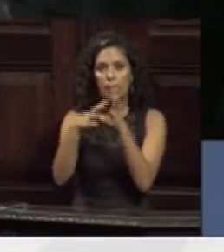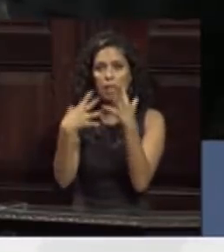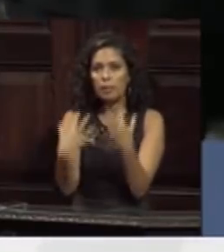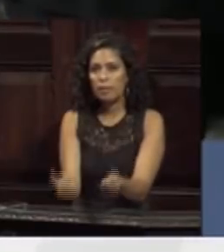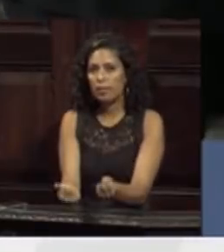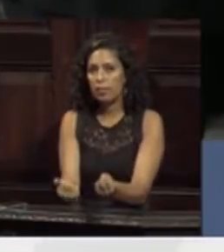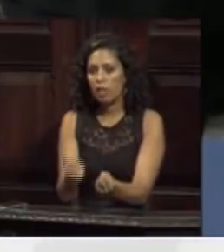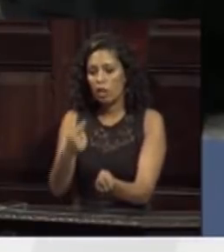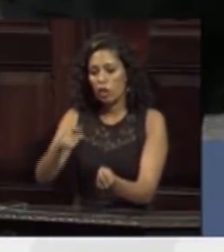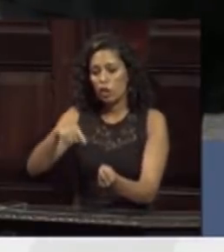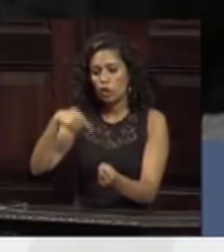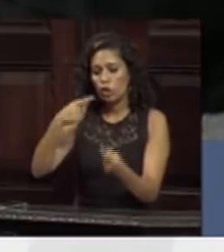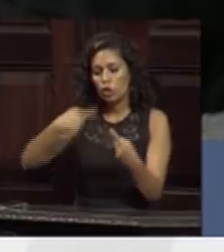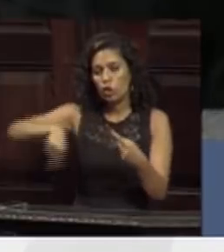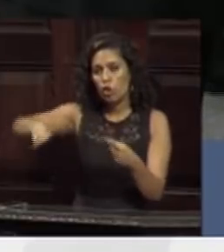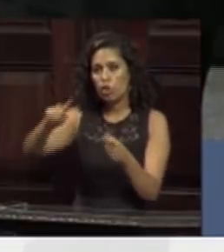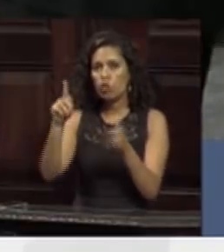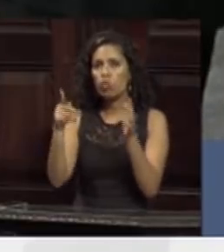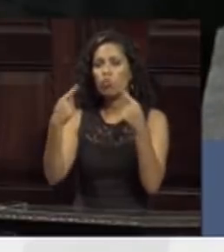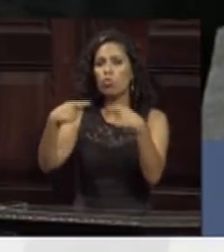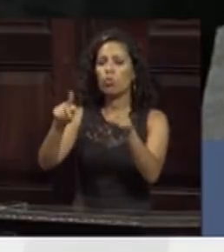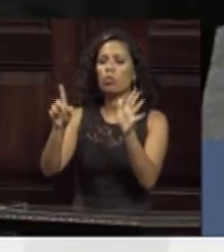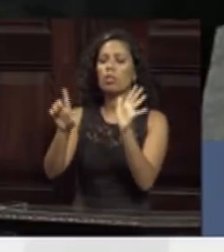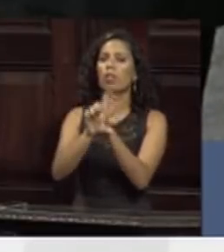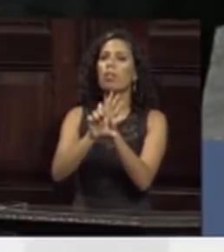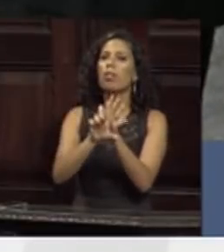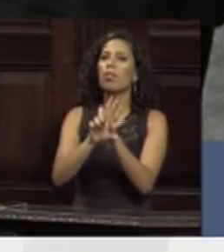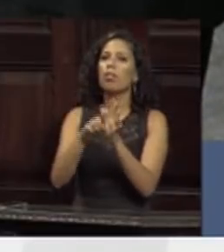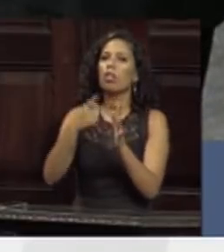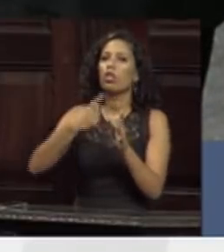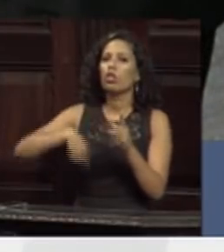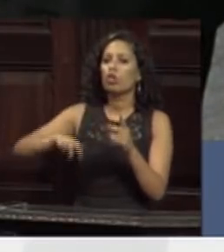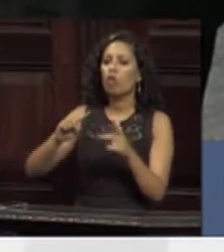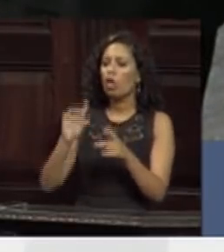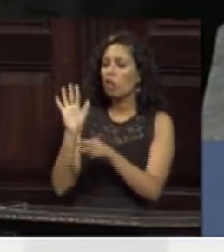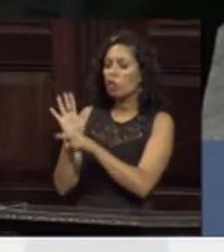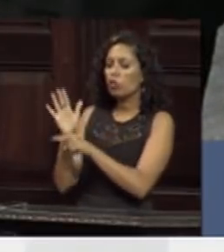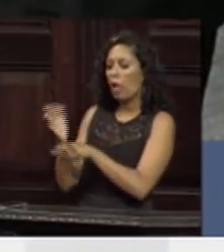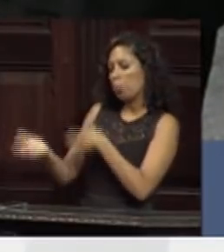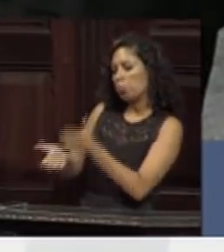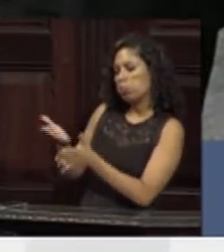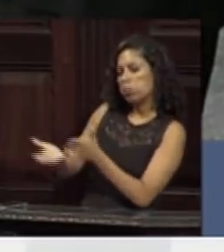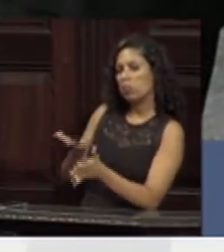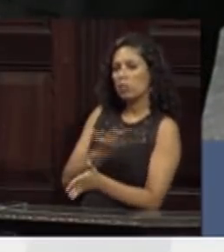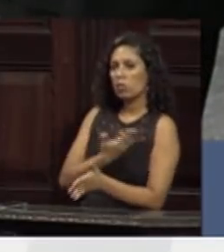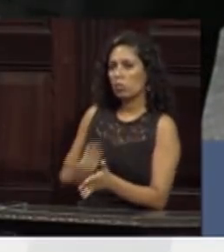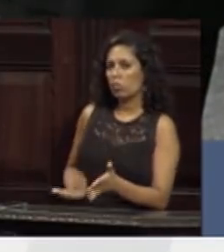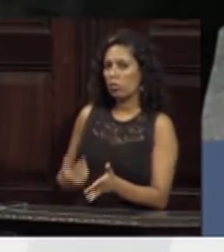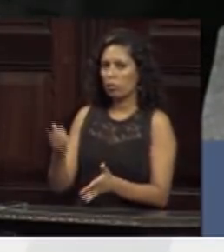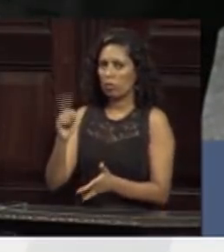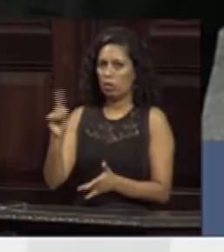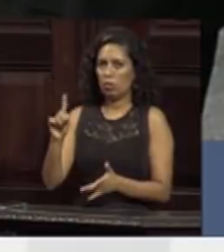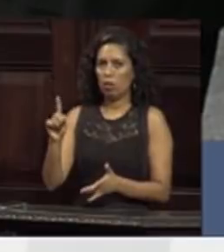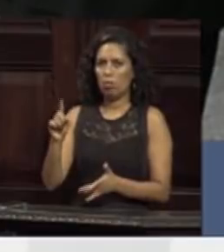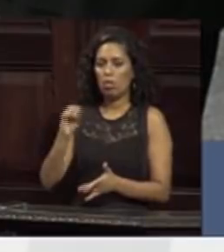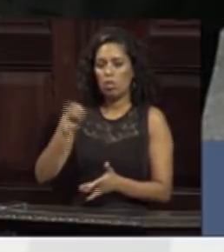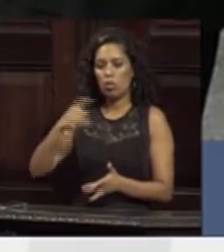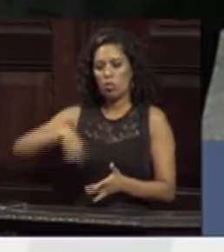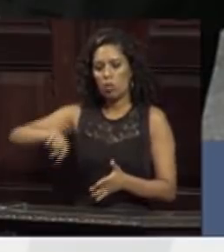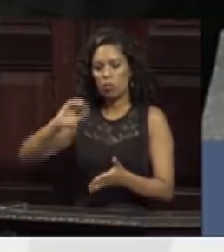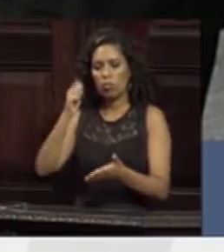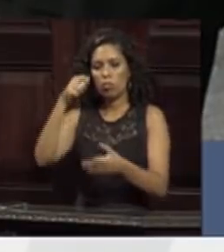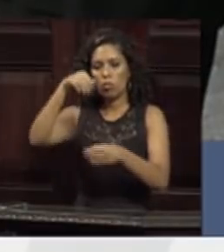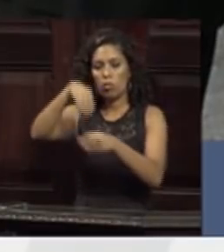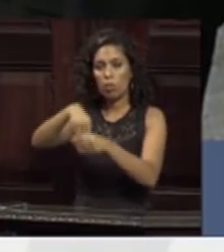tutor do governo, nós somos um poder independente. Se aprovarmos essa emenda,